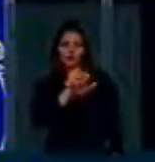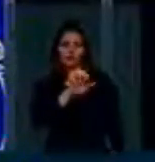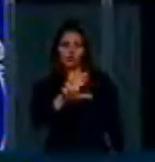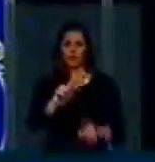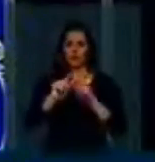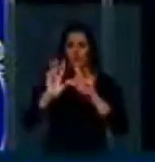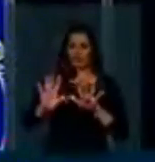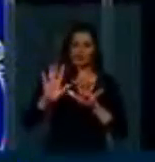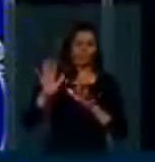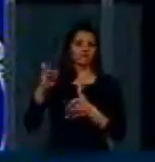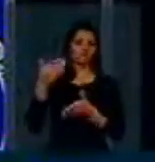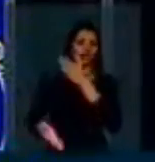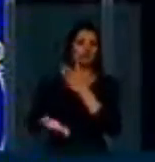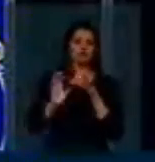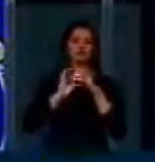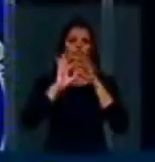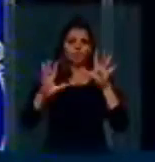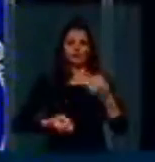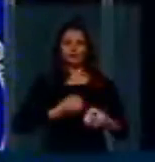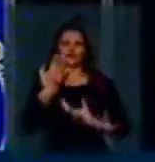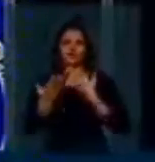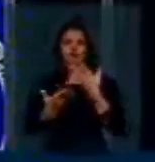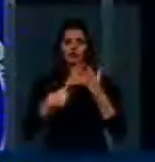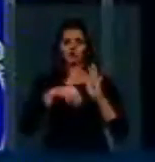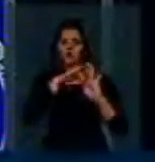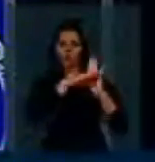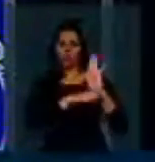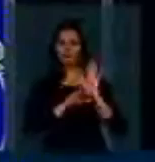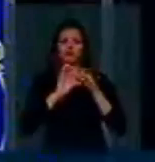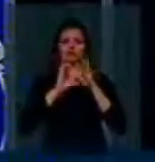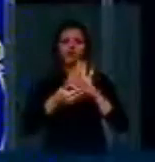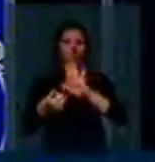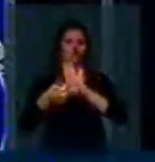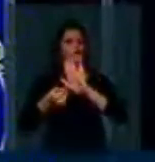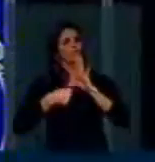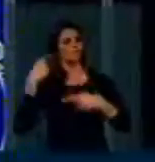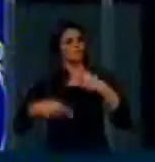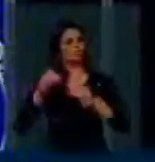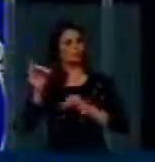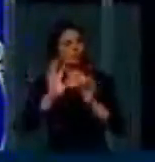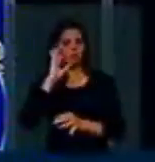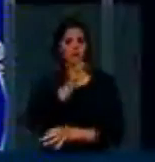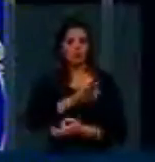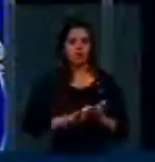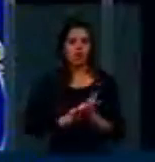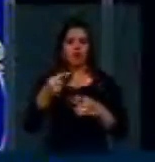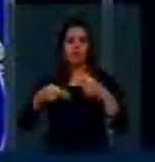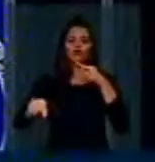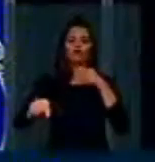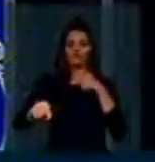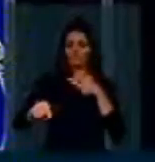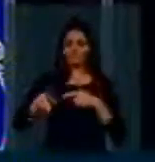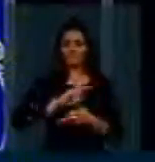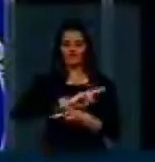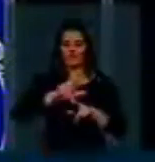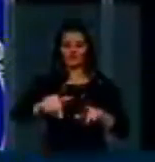expressão. Conteúdos são retirados sem qualquer debate judicial da internet por serem contrários a uma